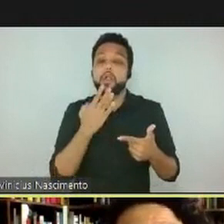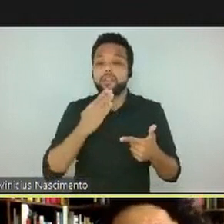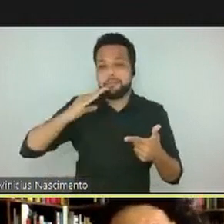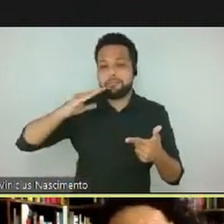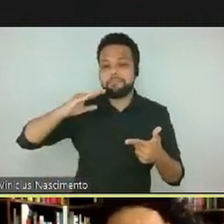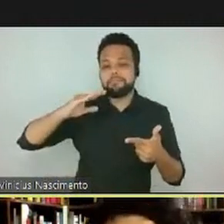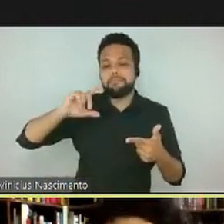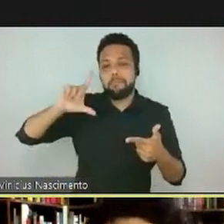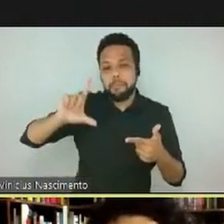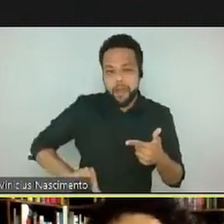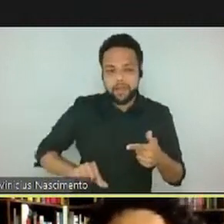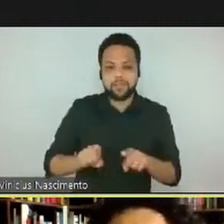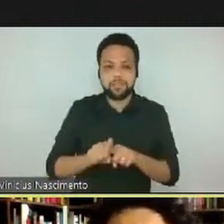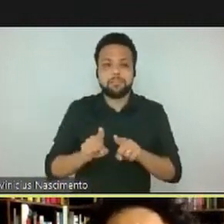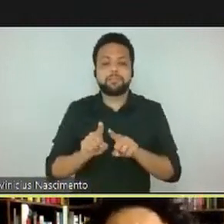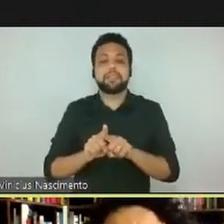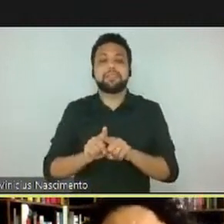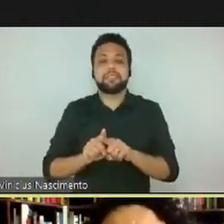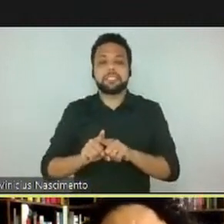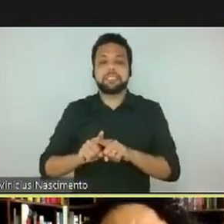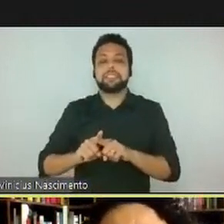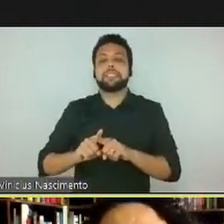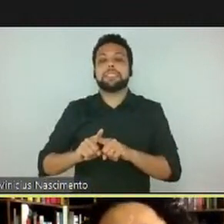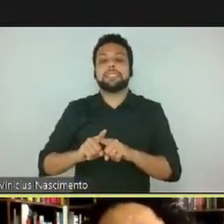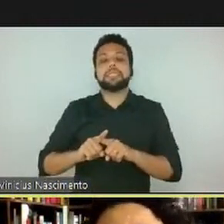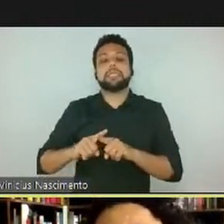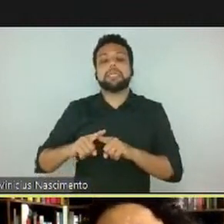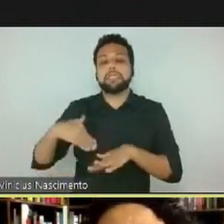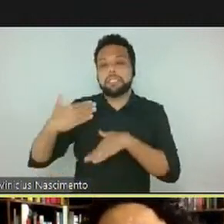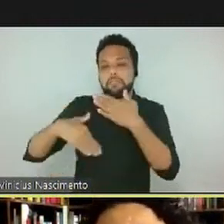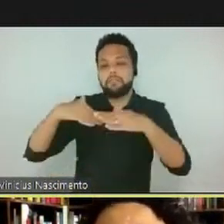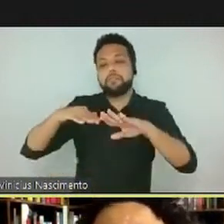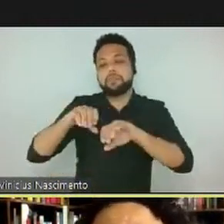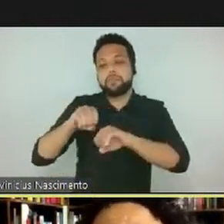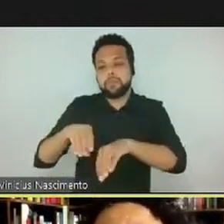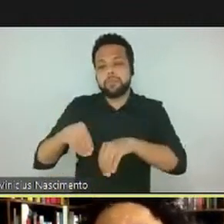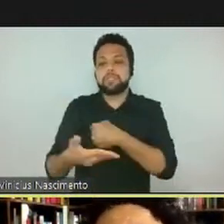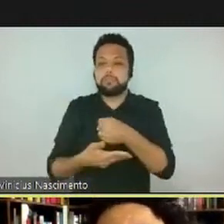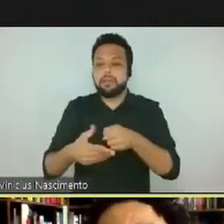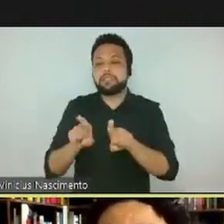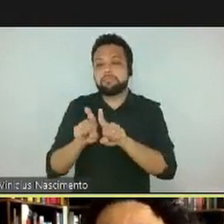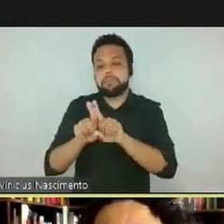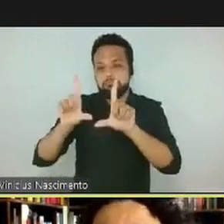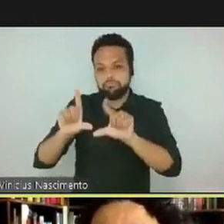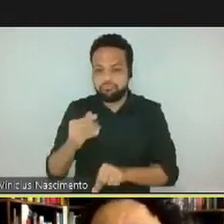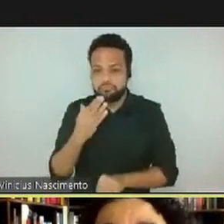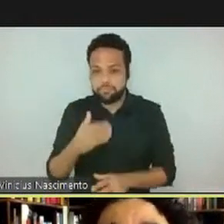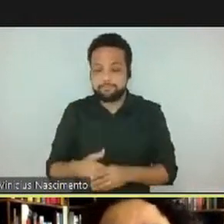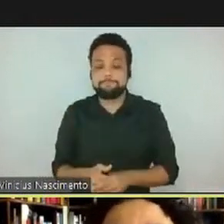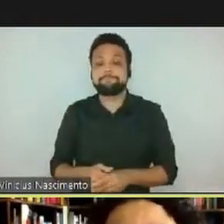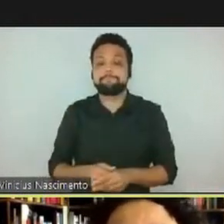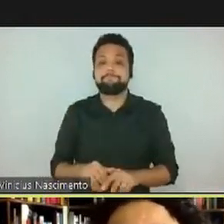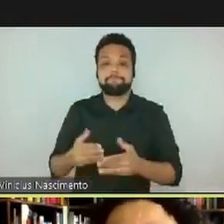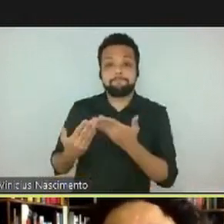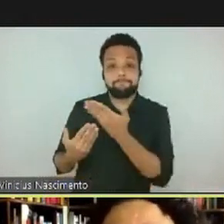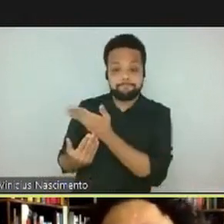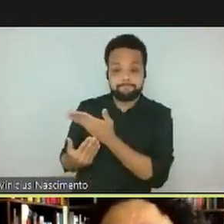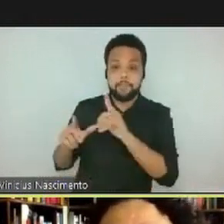altos níveis de evasão escolar. Essa foto é uma das fotos que nós